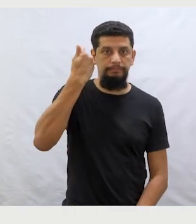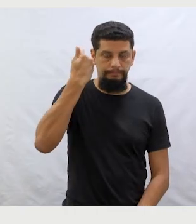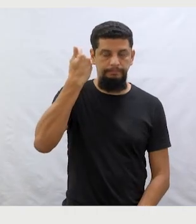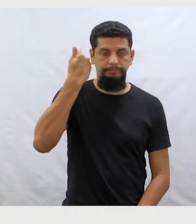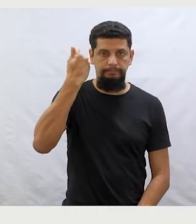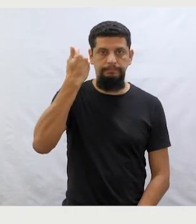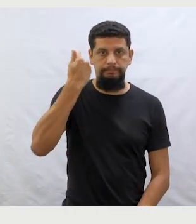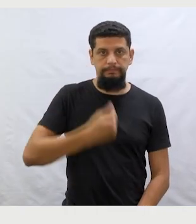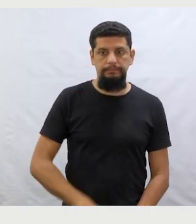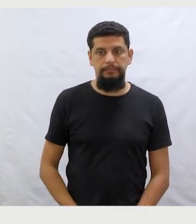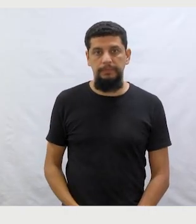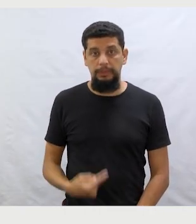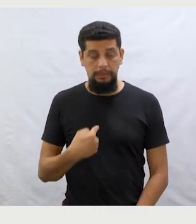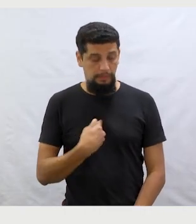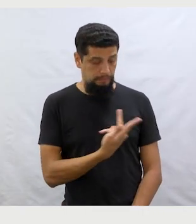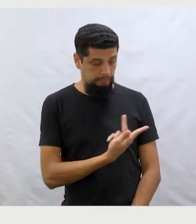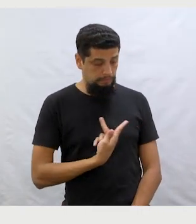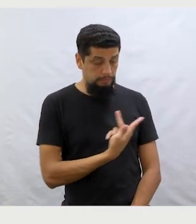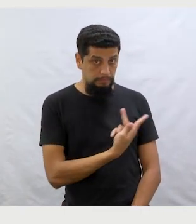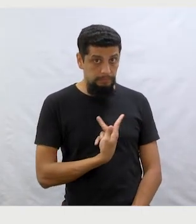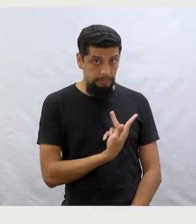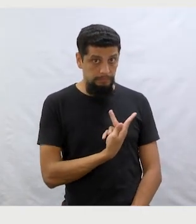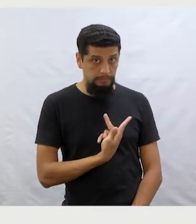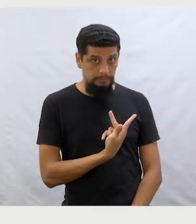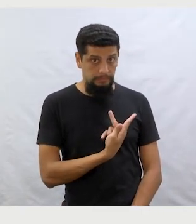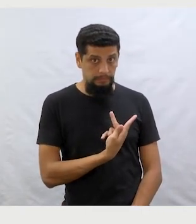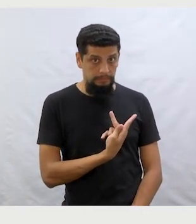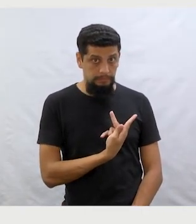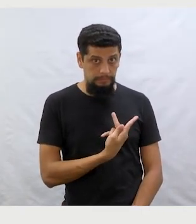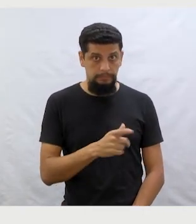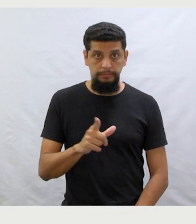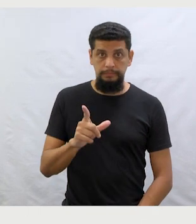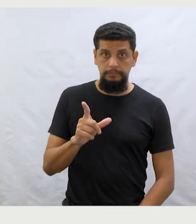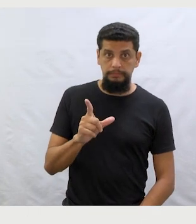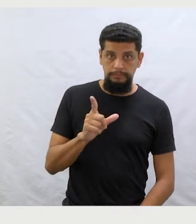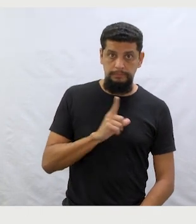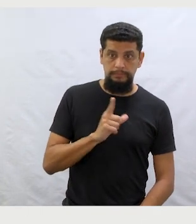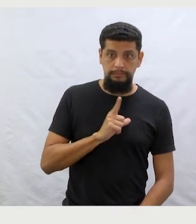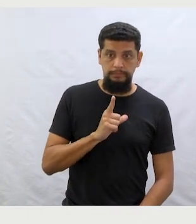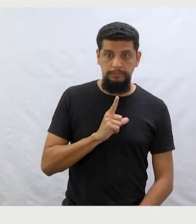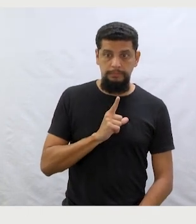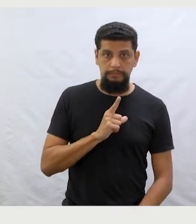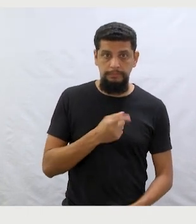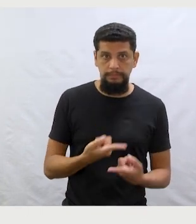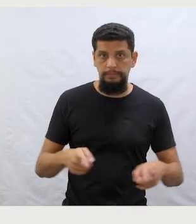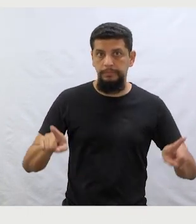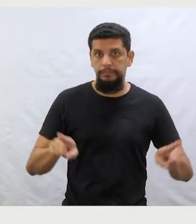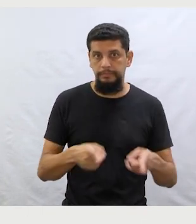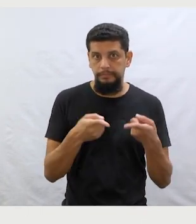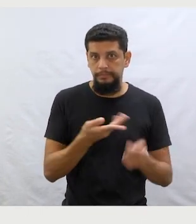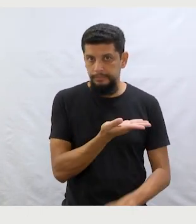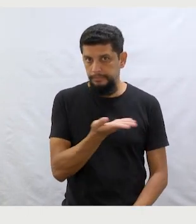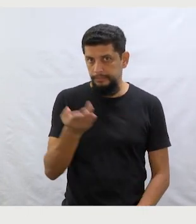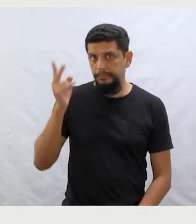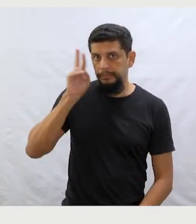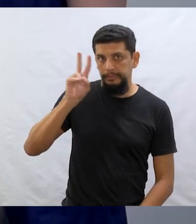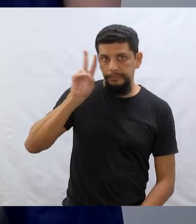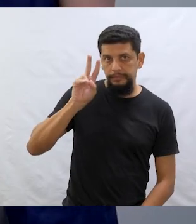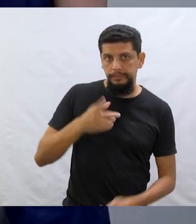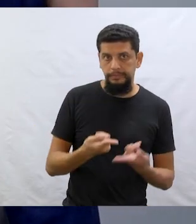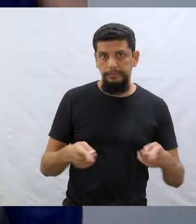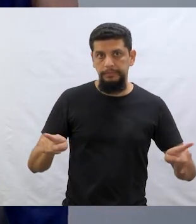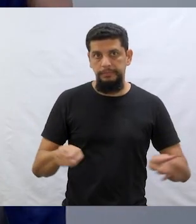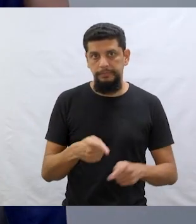anterior. Eu e a professora Elaine trouxemos aqui uma música. Vocês lembram